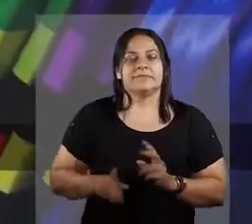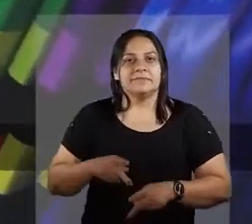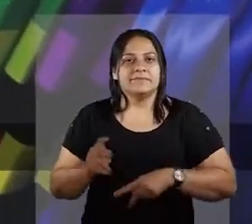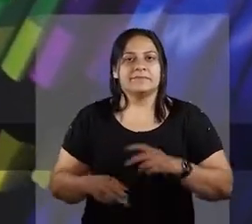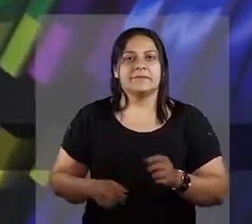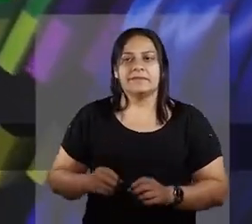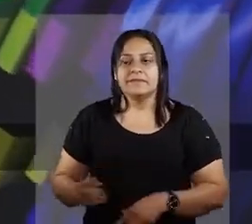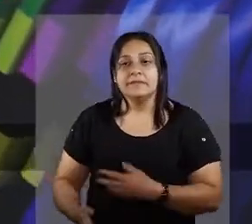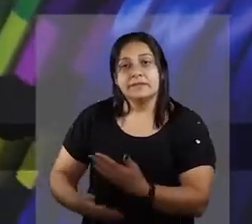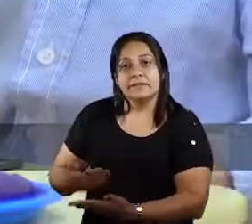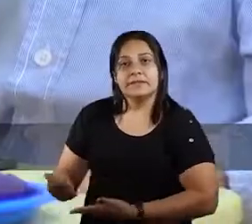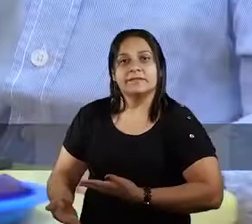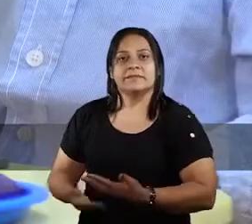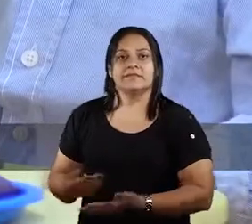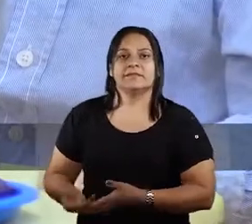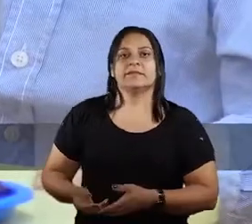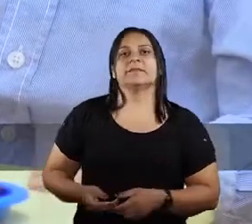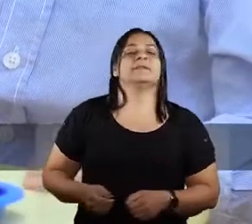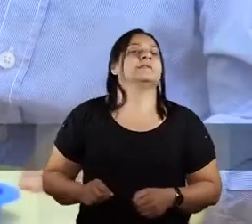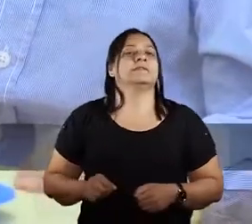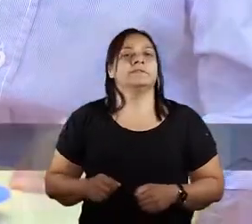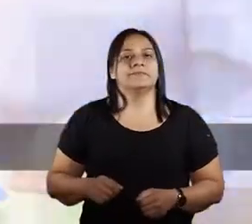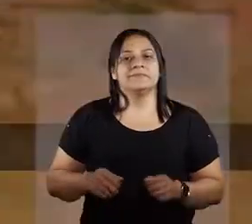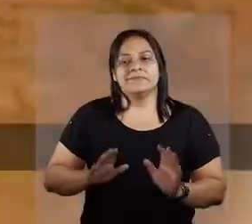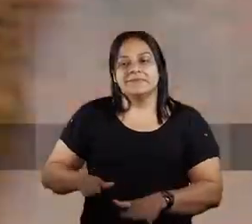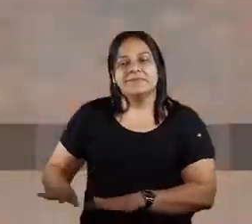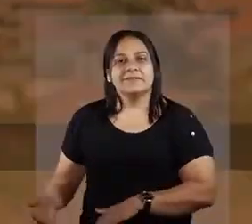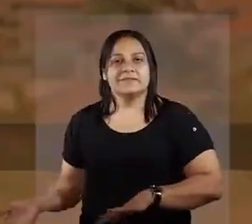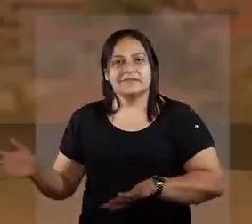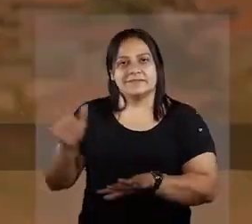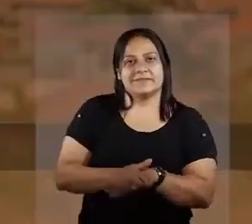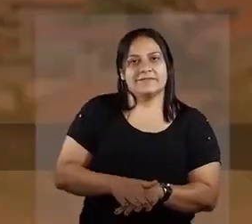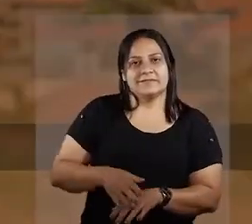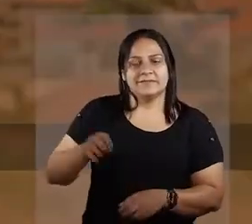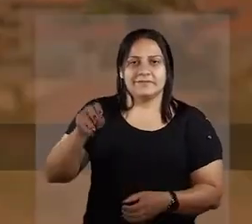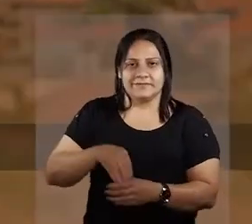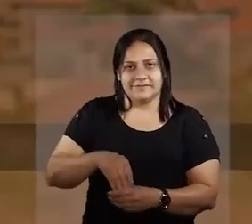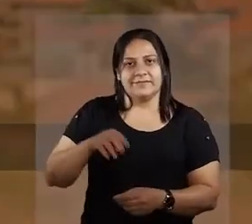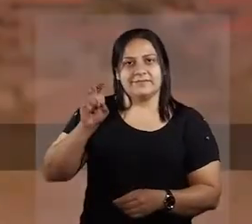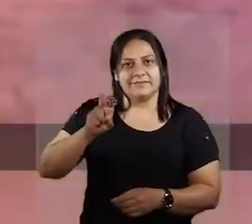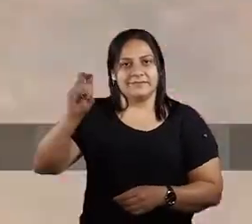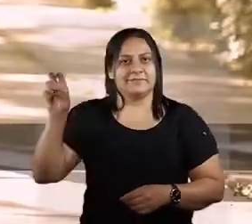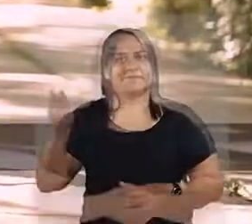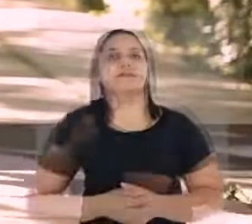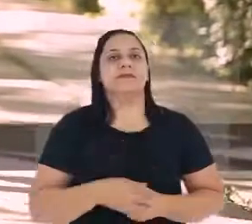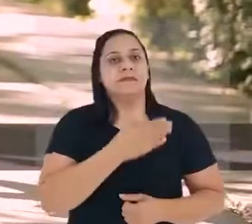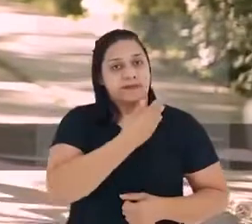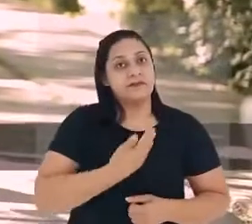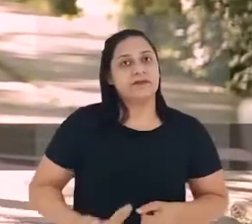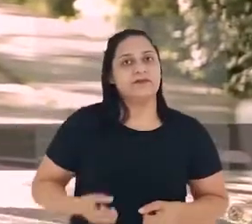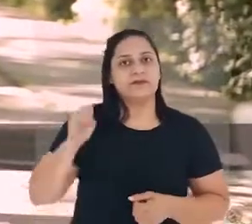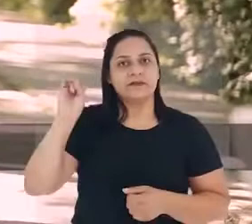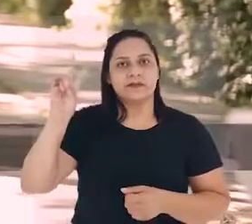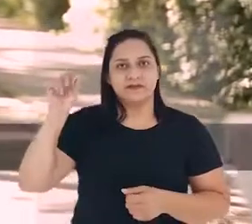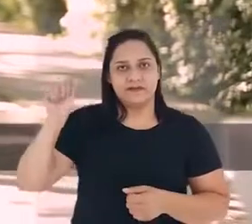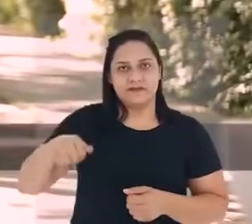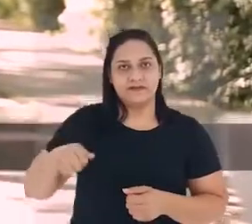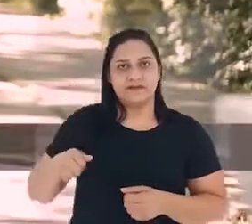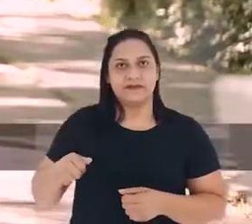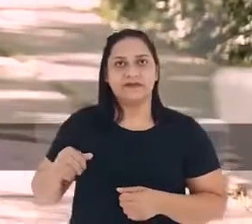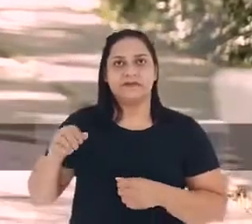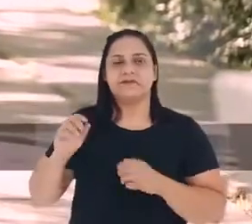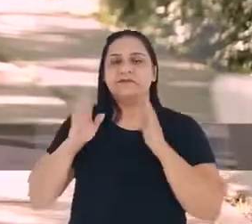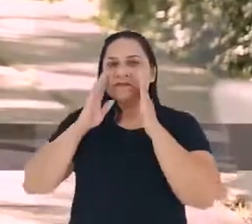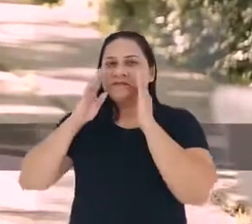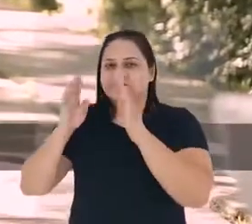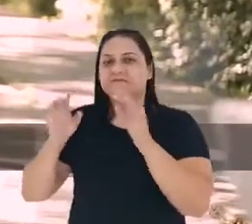de material escolar, educação inclusiva. Vote 55. O governo de Ivan vai dar